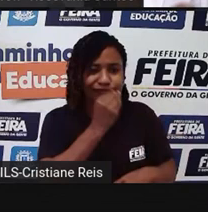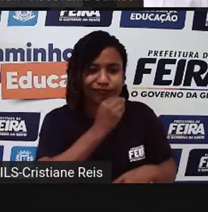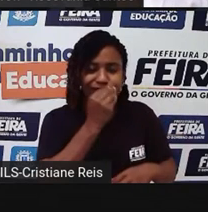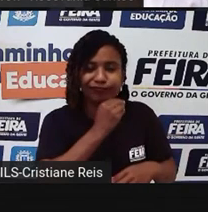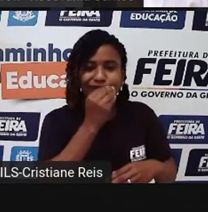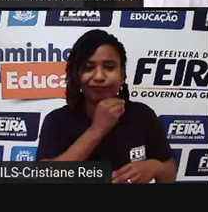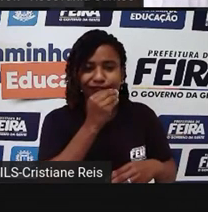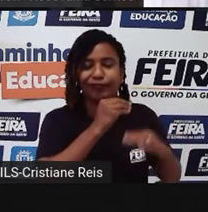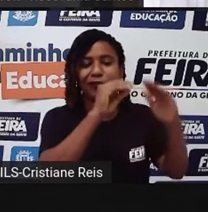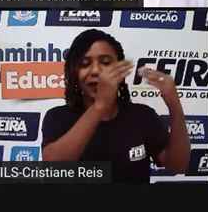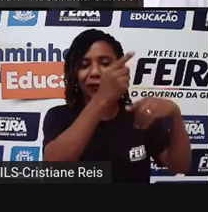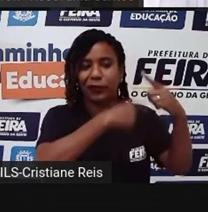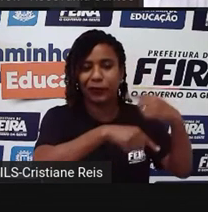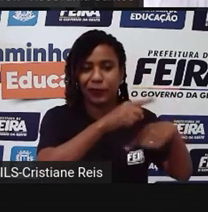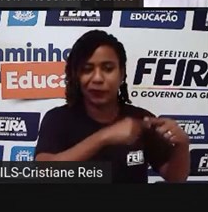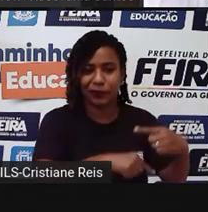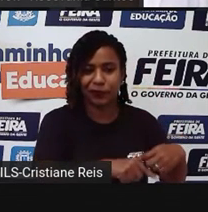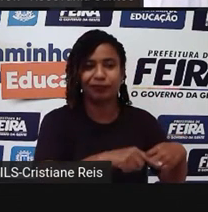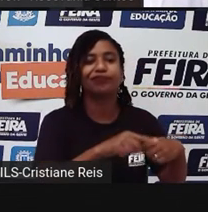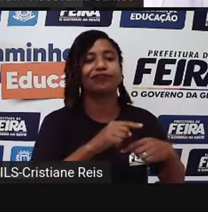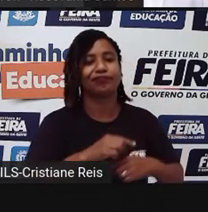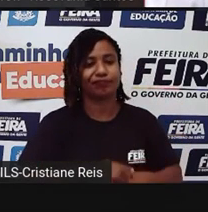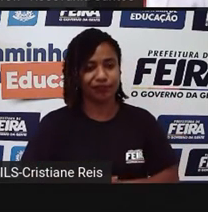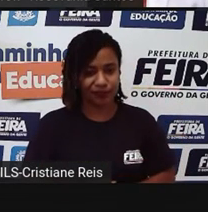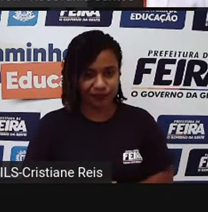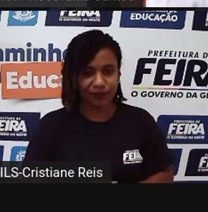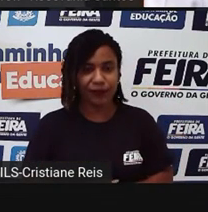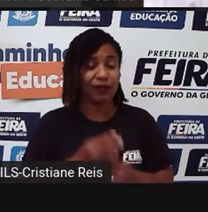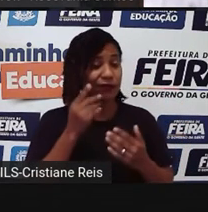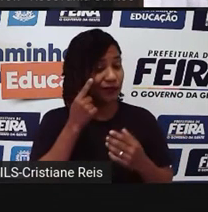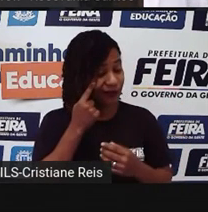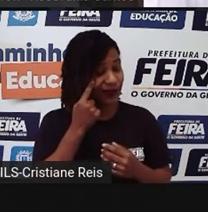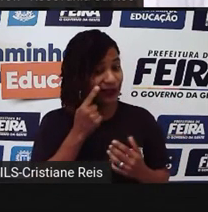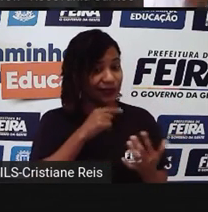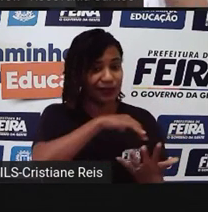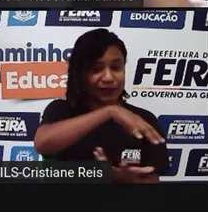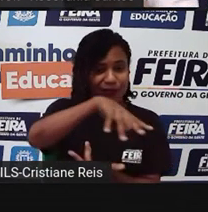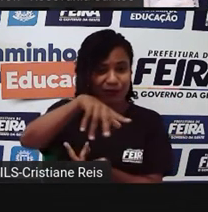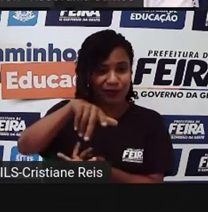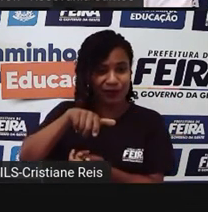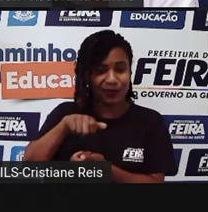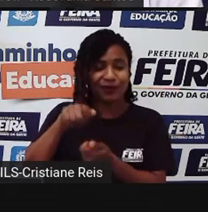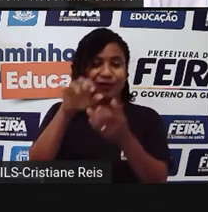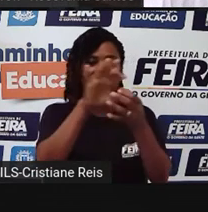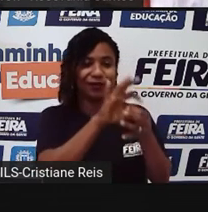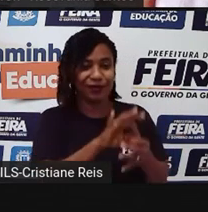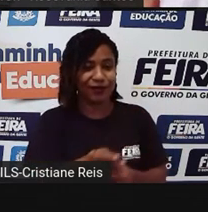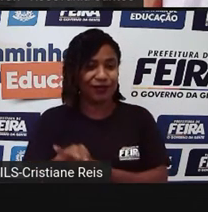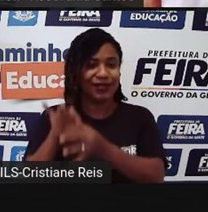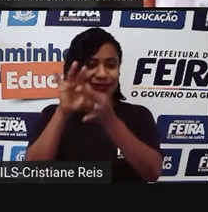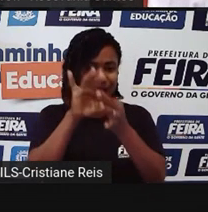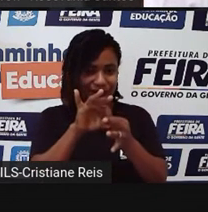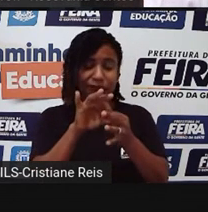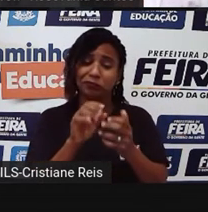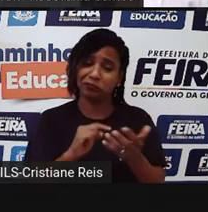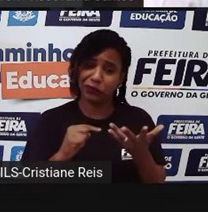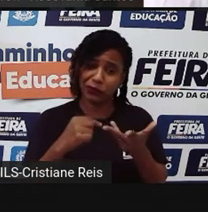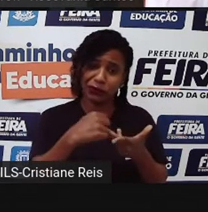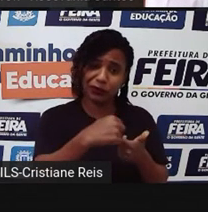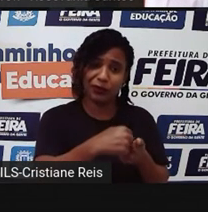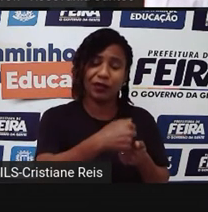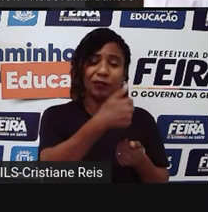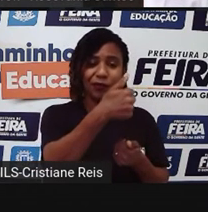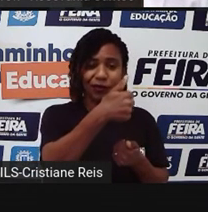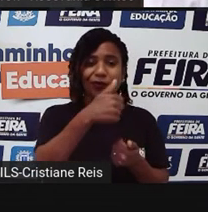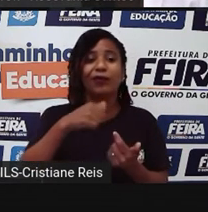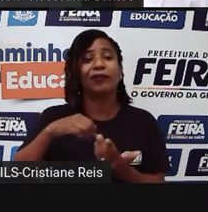uma maravilha esse mundo globalizado, mas essa maravilha também tem um outro lado que não é tão maravilhoso assim, que são